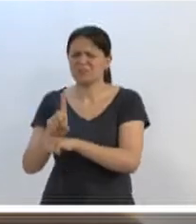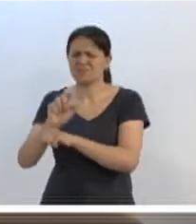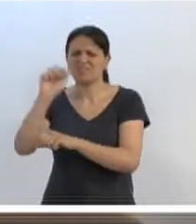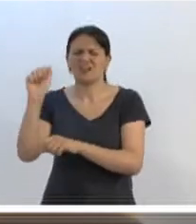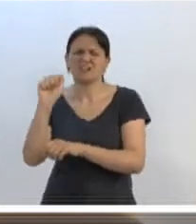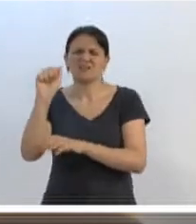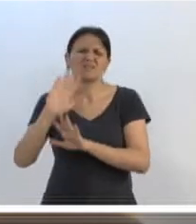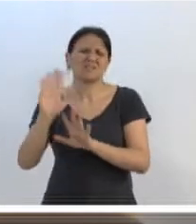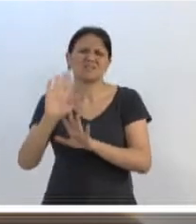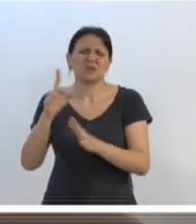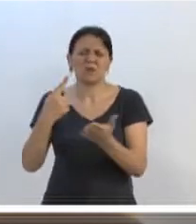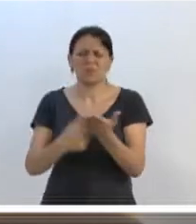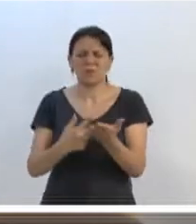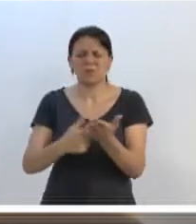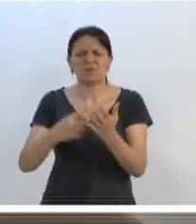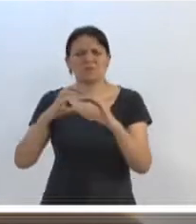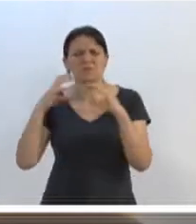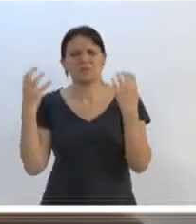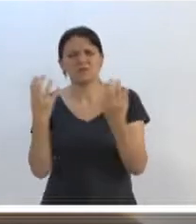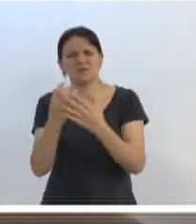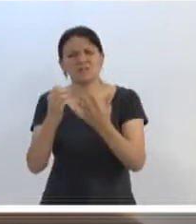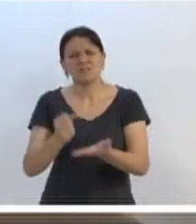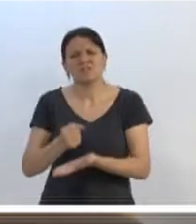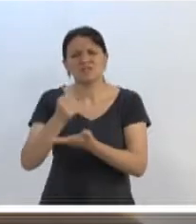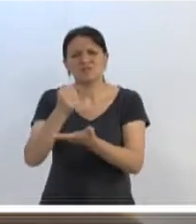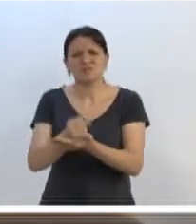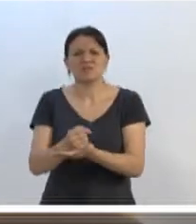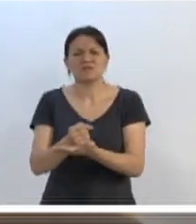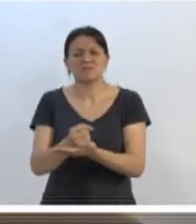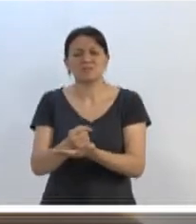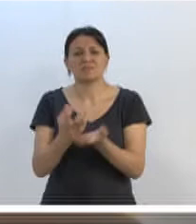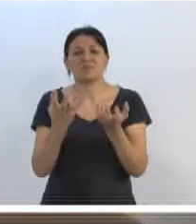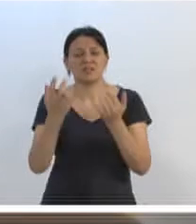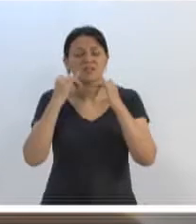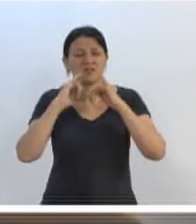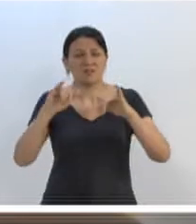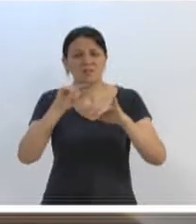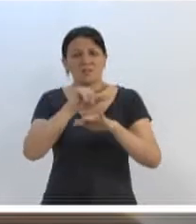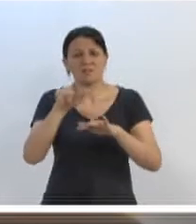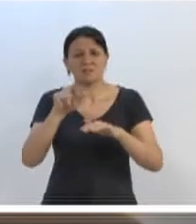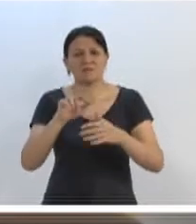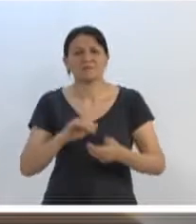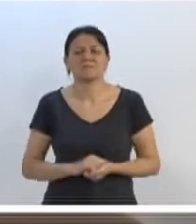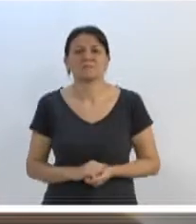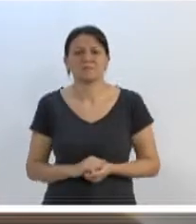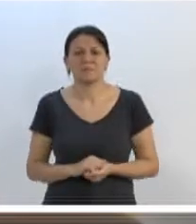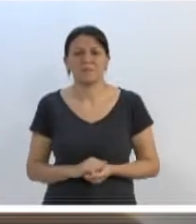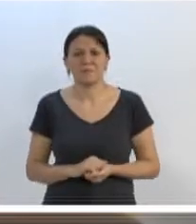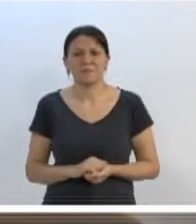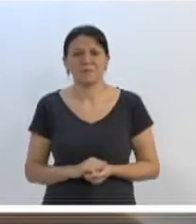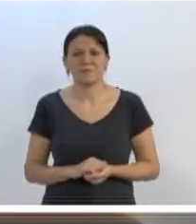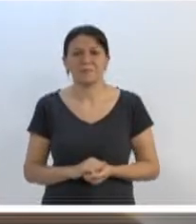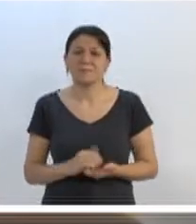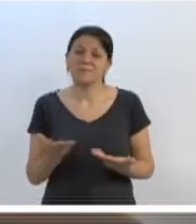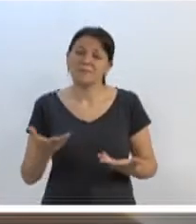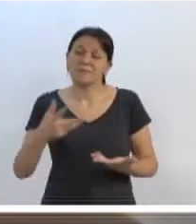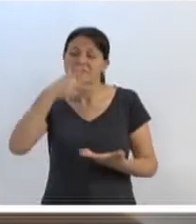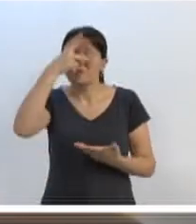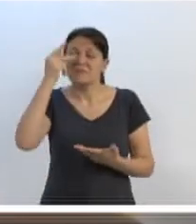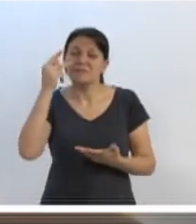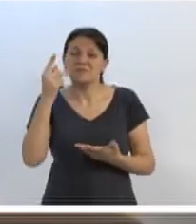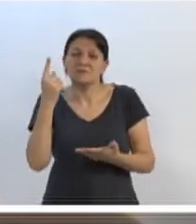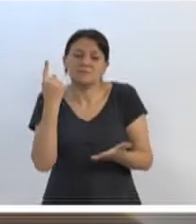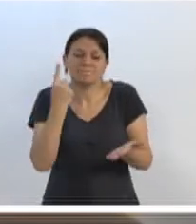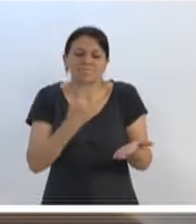com a comunidade de ajudar a comunidade. Eu quero dizer, senhores, que as pessoas que assumem o